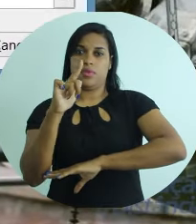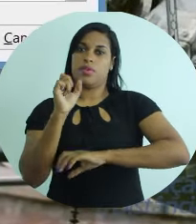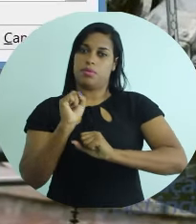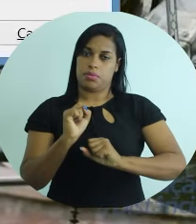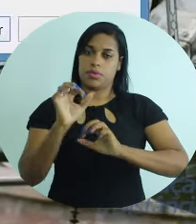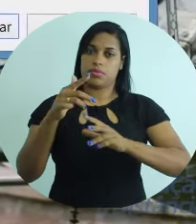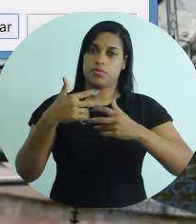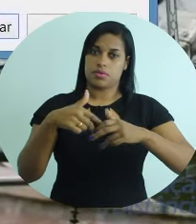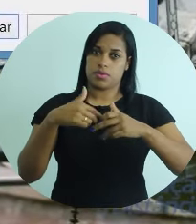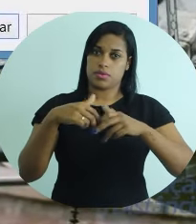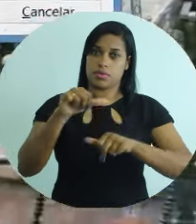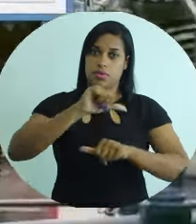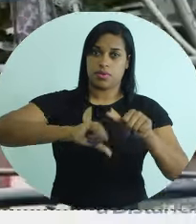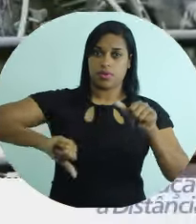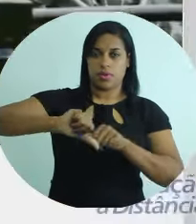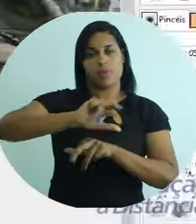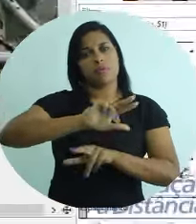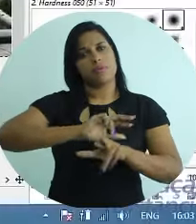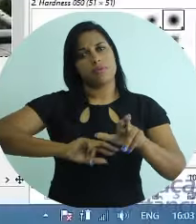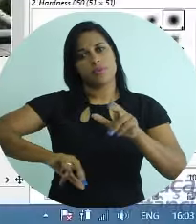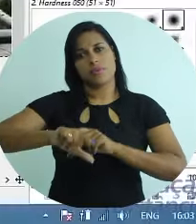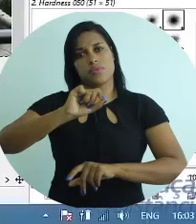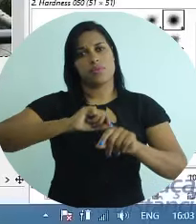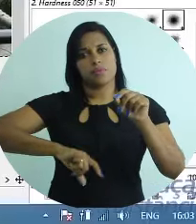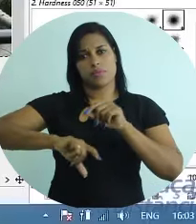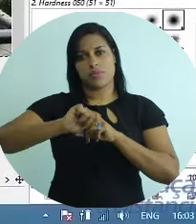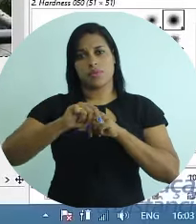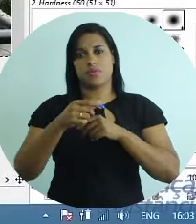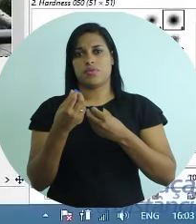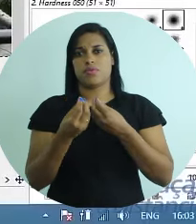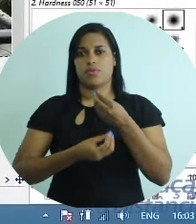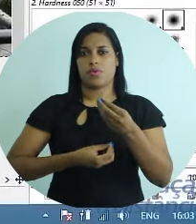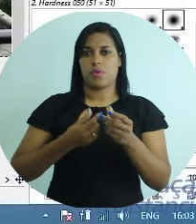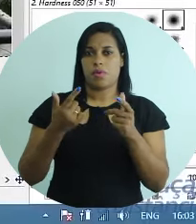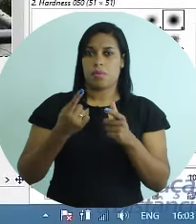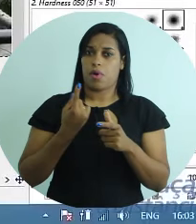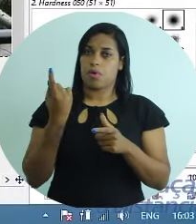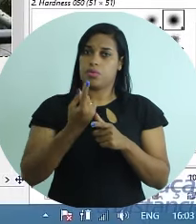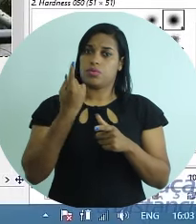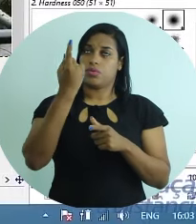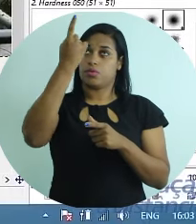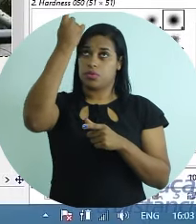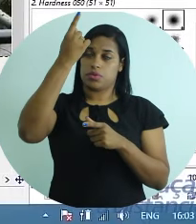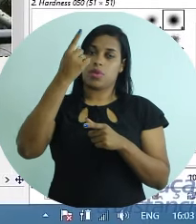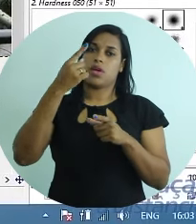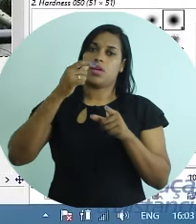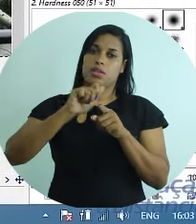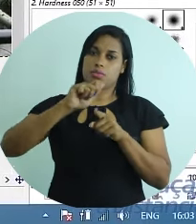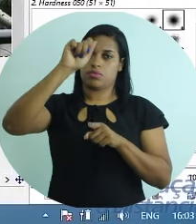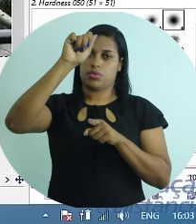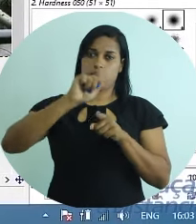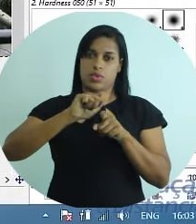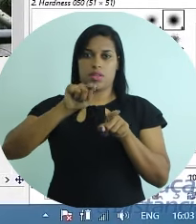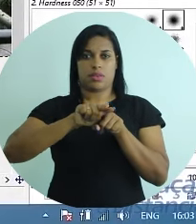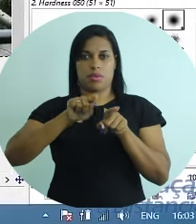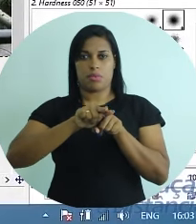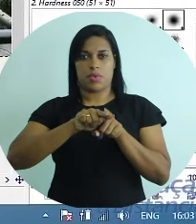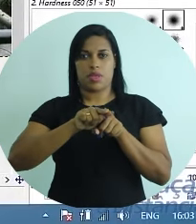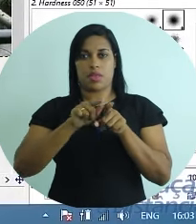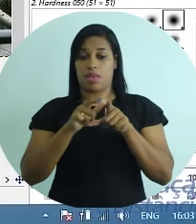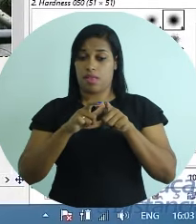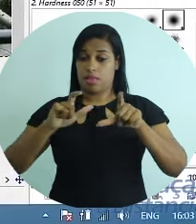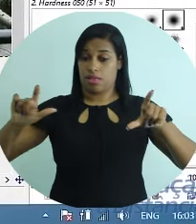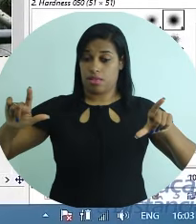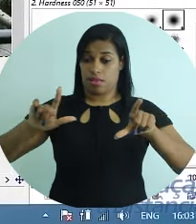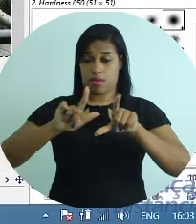ajustar e alterar diversas opções relacionadas à imagem, como a largura e a altura dela em pixels. Caso você esteja trabalhando, por